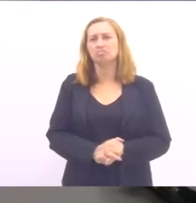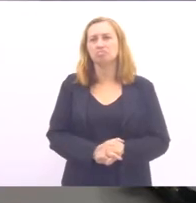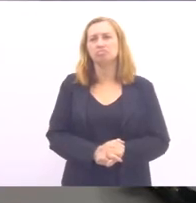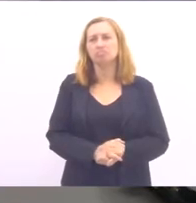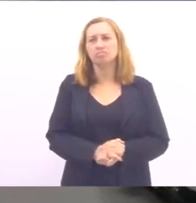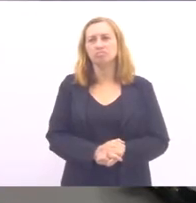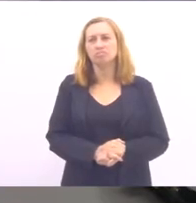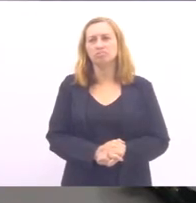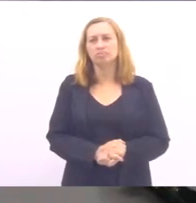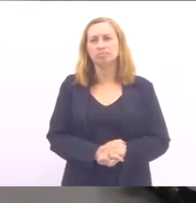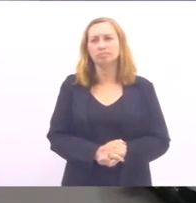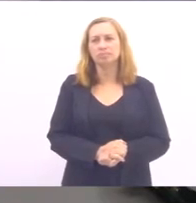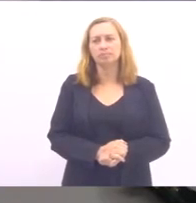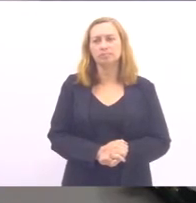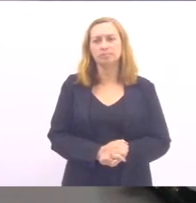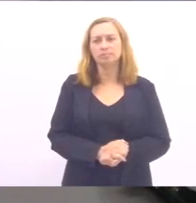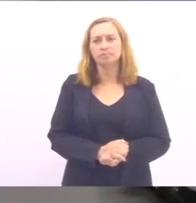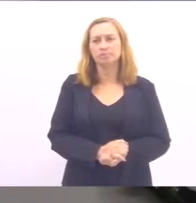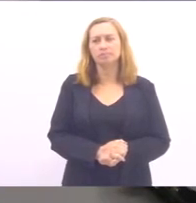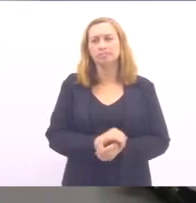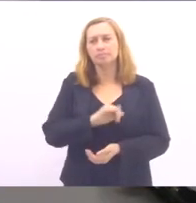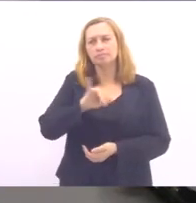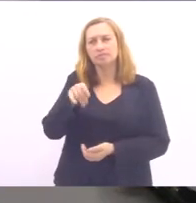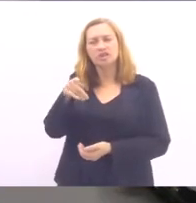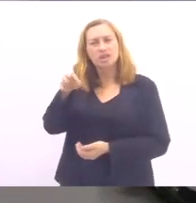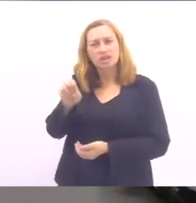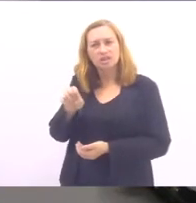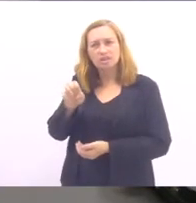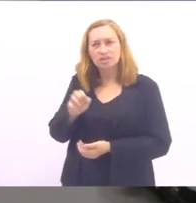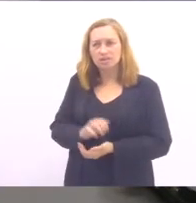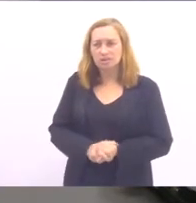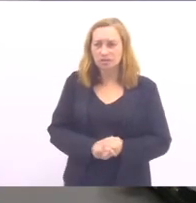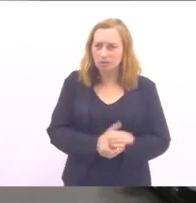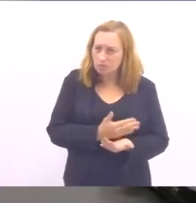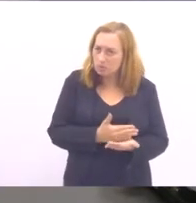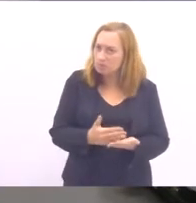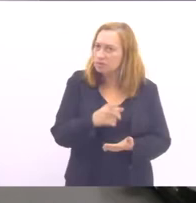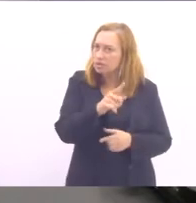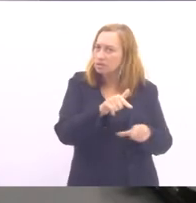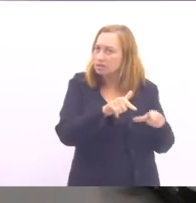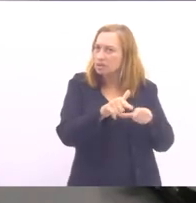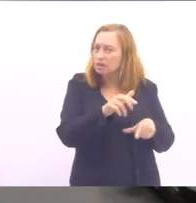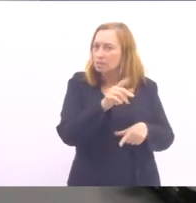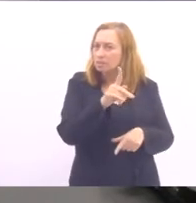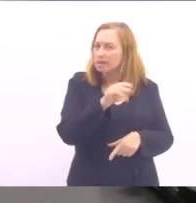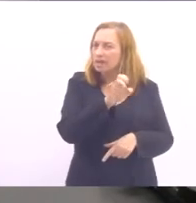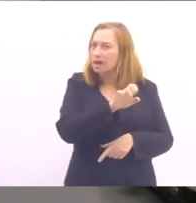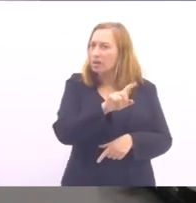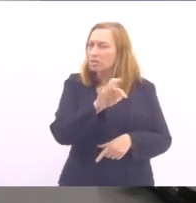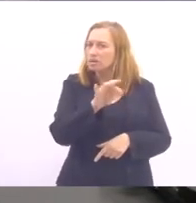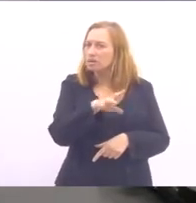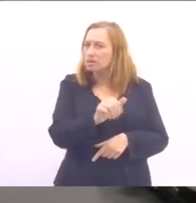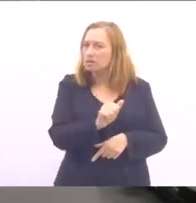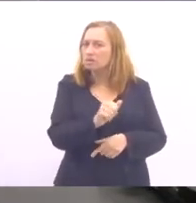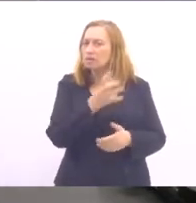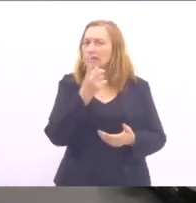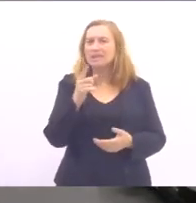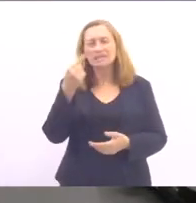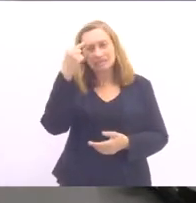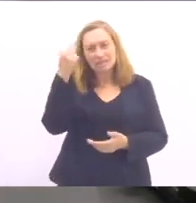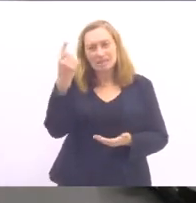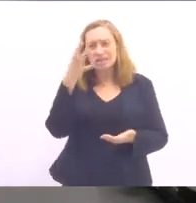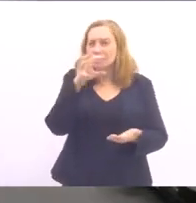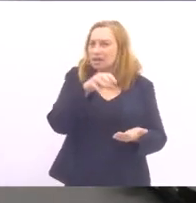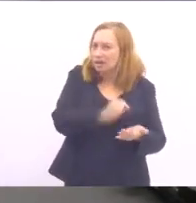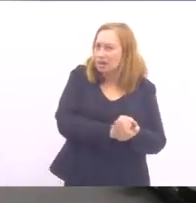muitos que não colocaram nem telefone. Jaqueline, a gente, no início, a gente trabalhava com a Peralta, com a ideia do cadastro